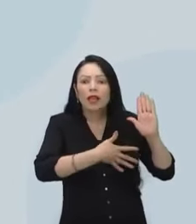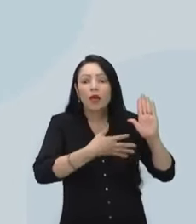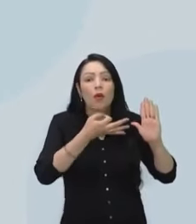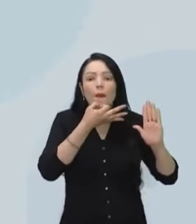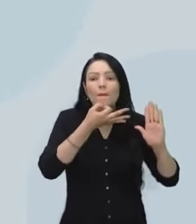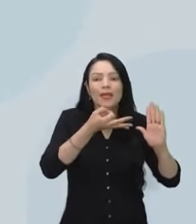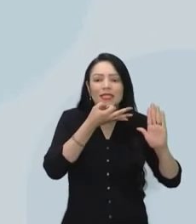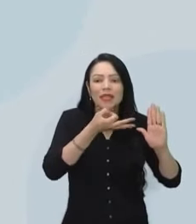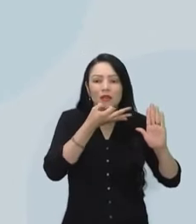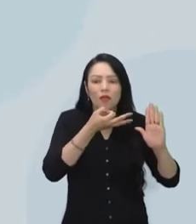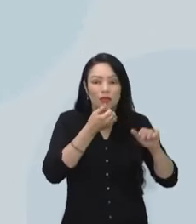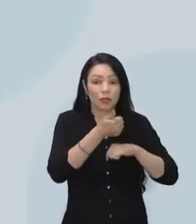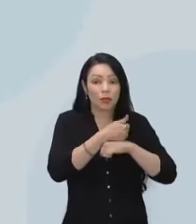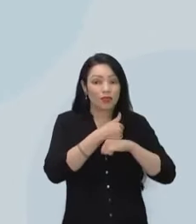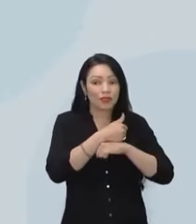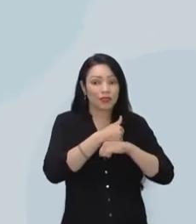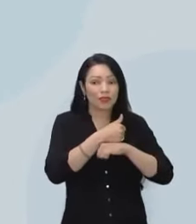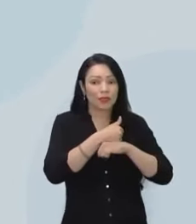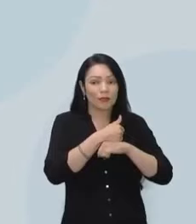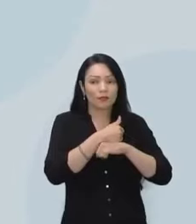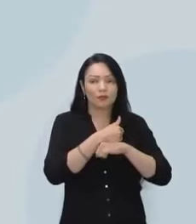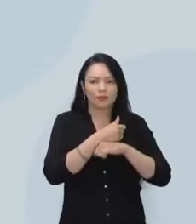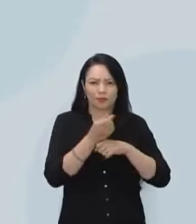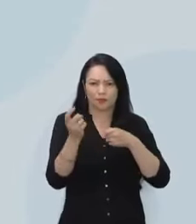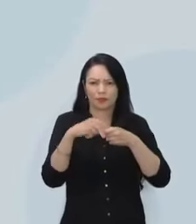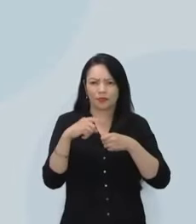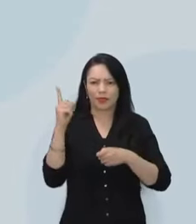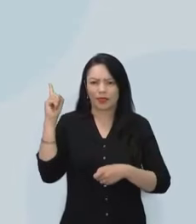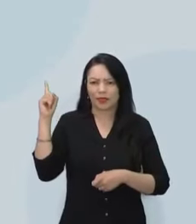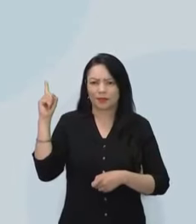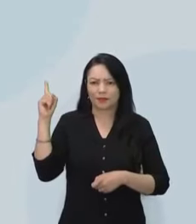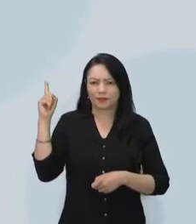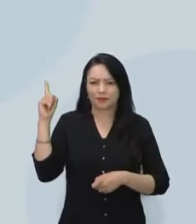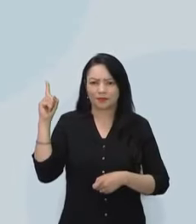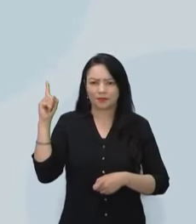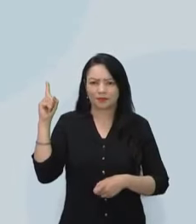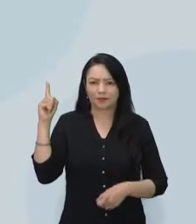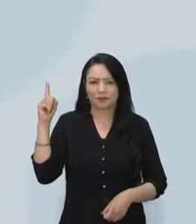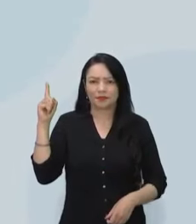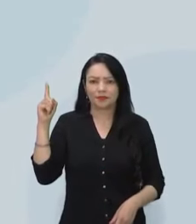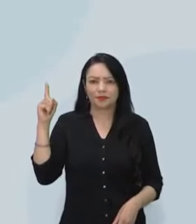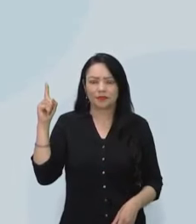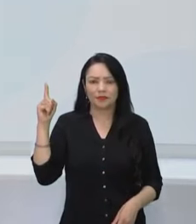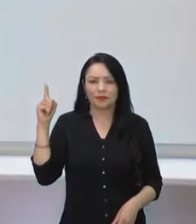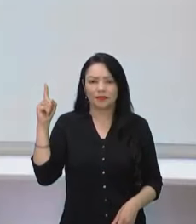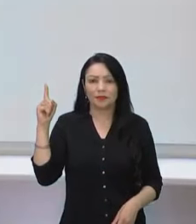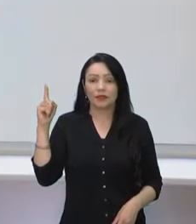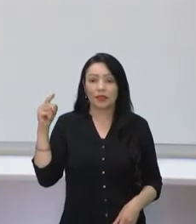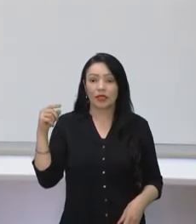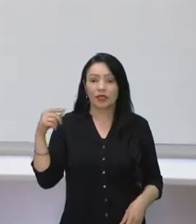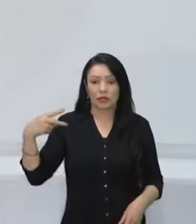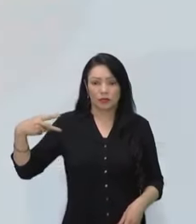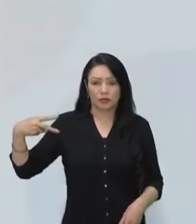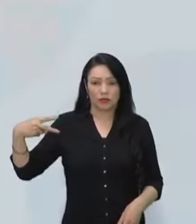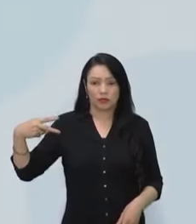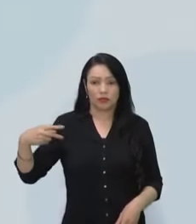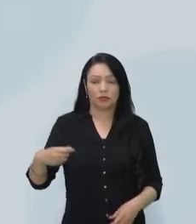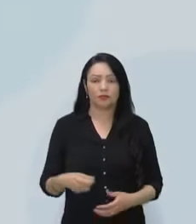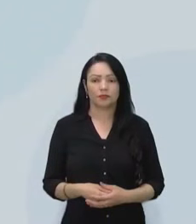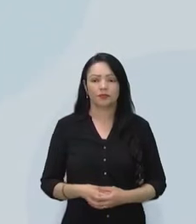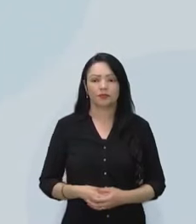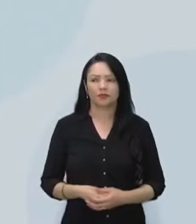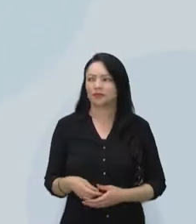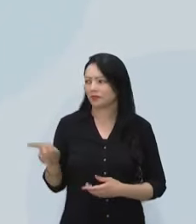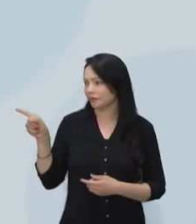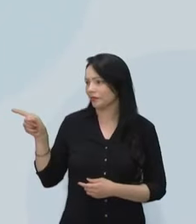opinião de especialista. Eu vou voltar então agora, pode passar para mim, olha aqui, ó, segundo parágrafo.